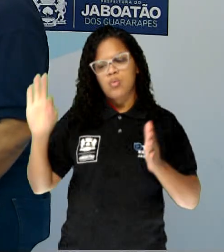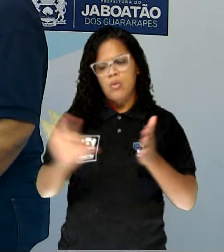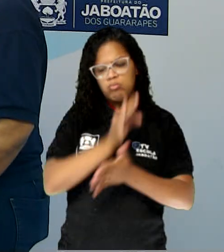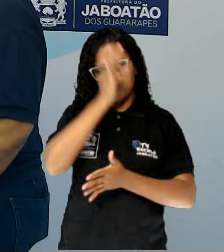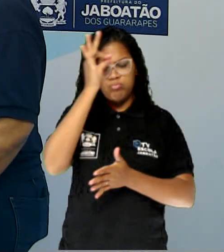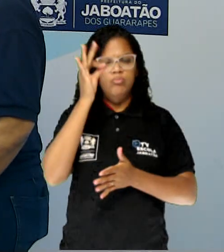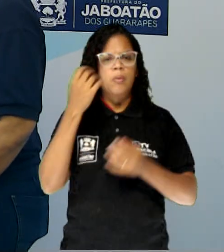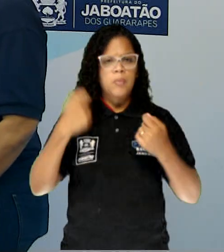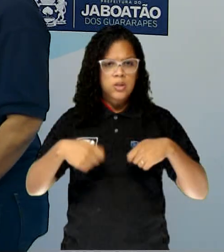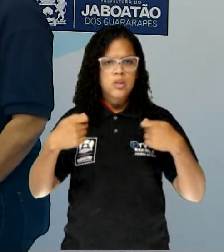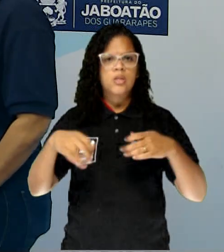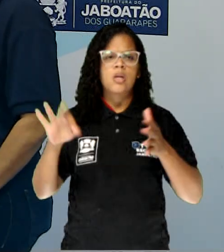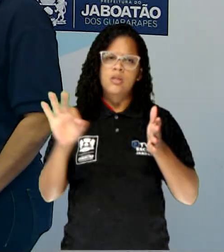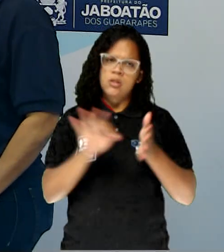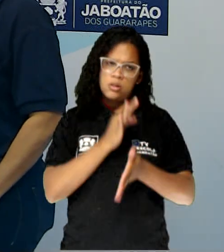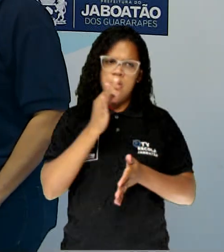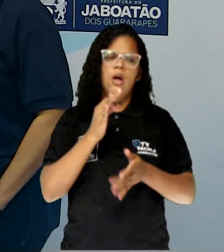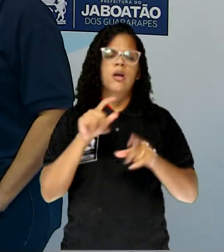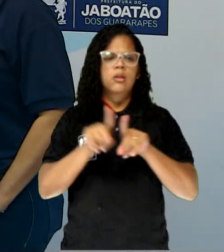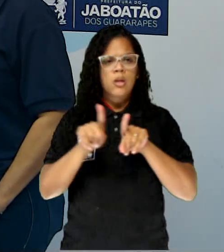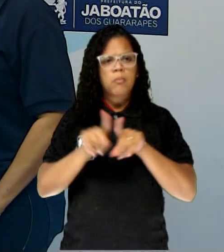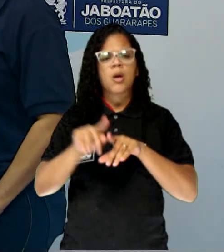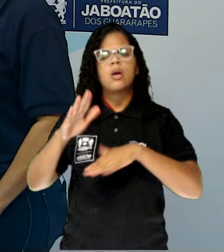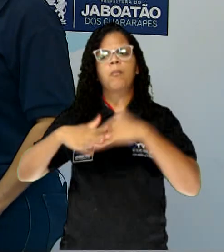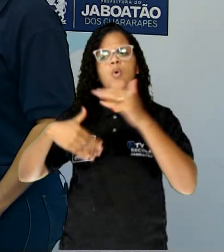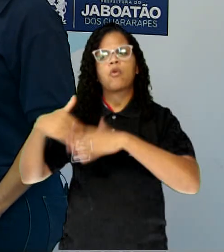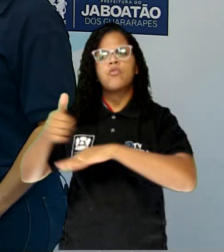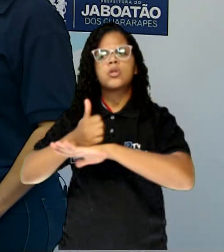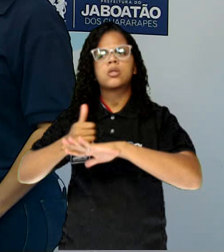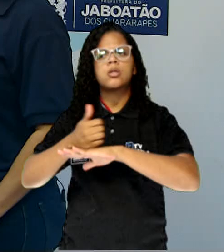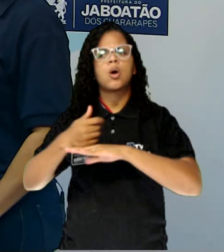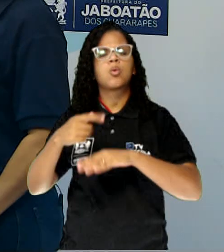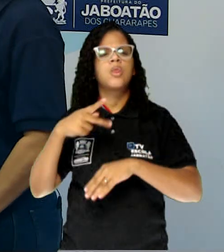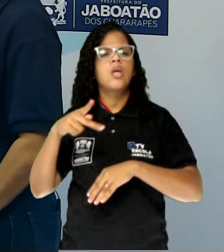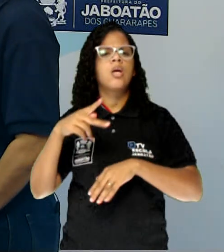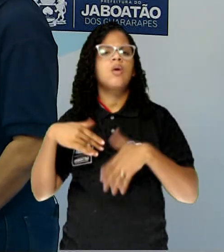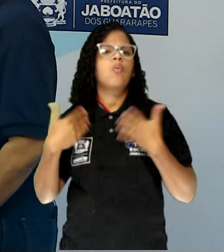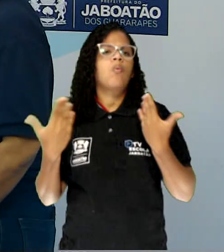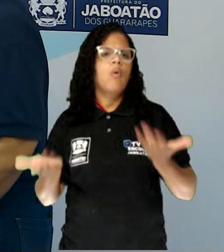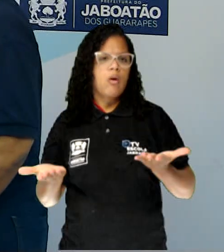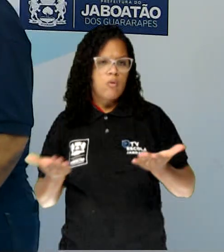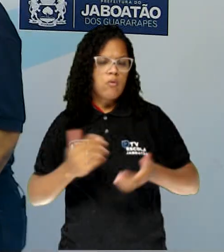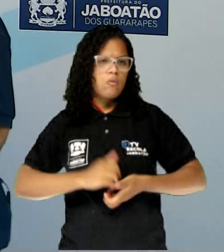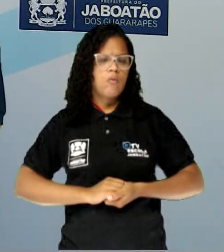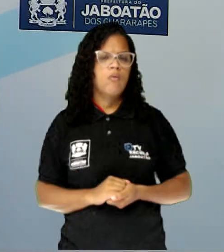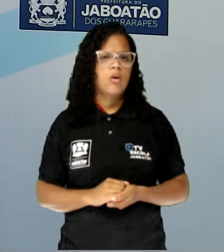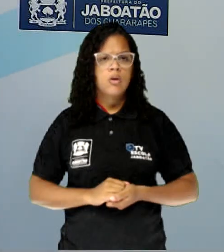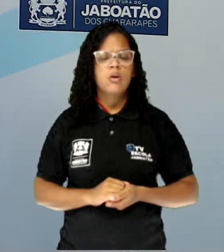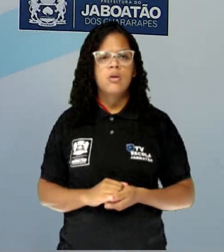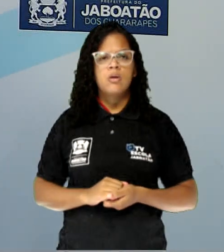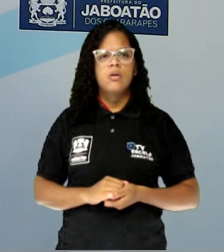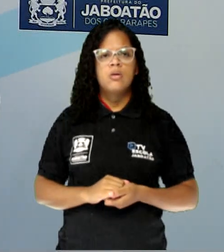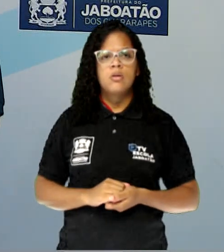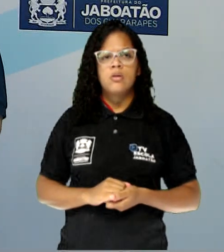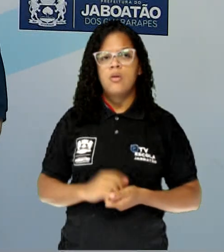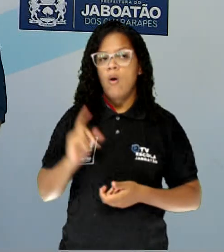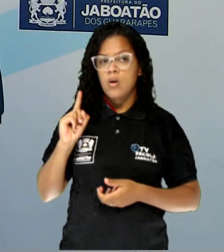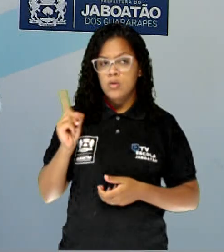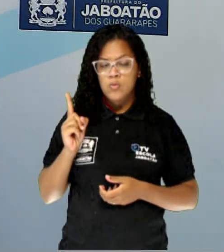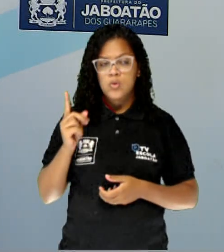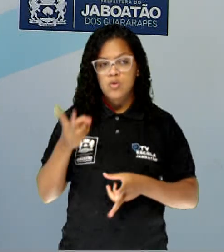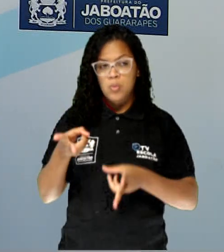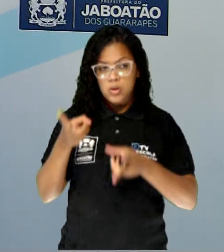seu cargo ou função quando necessário. E aqui, vocês percebem que eu fiz uma